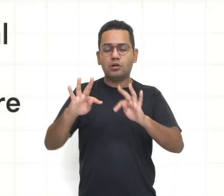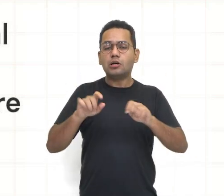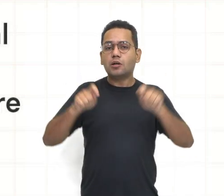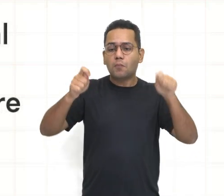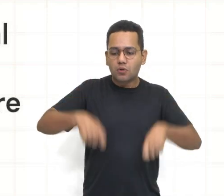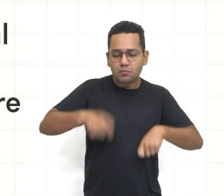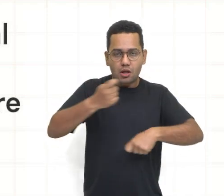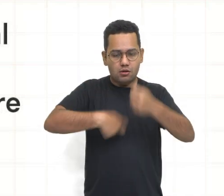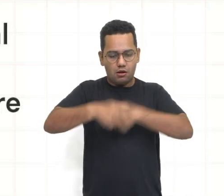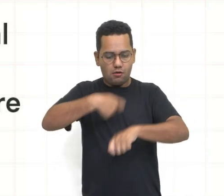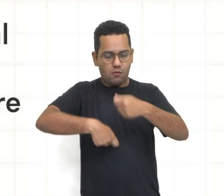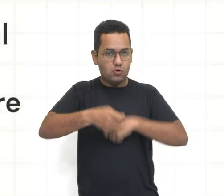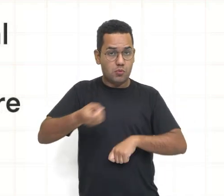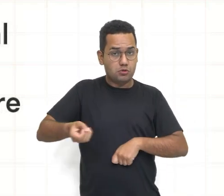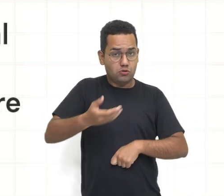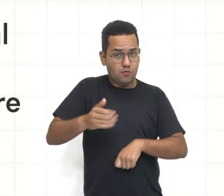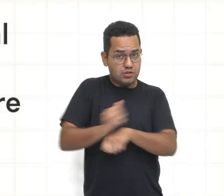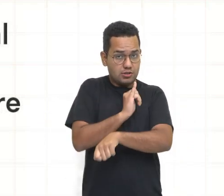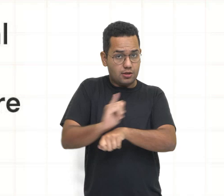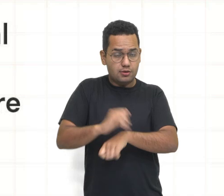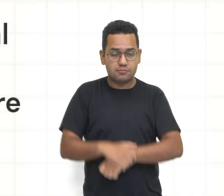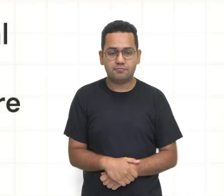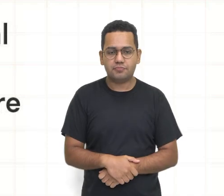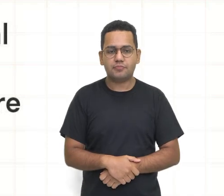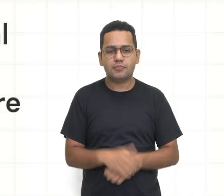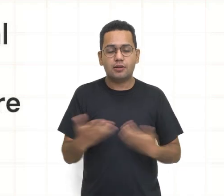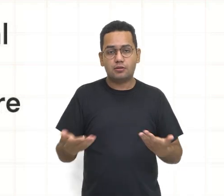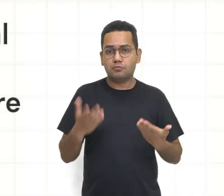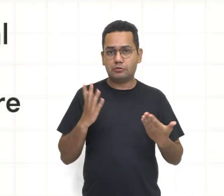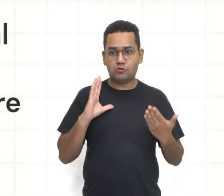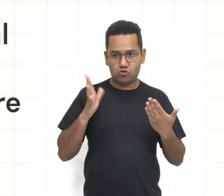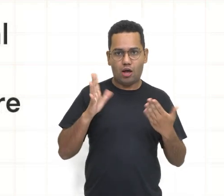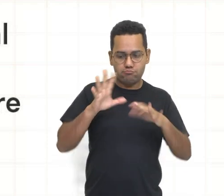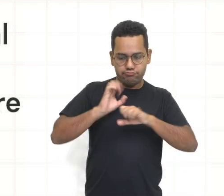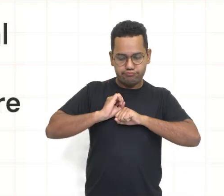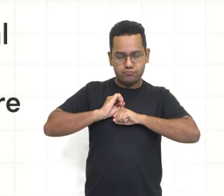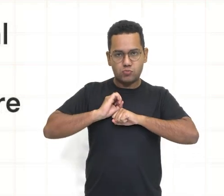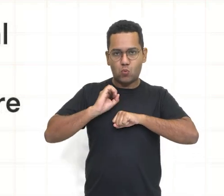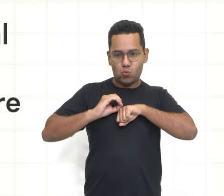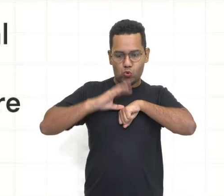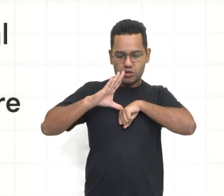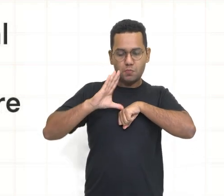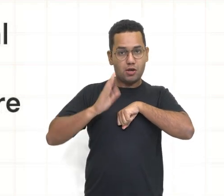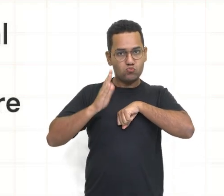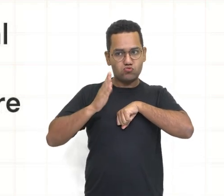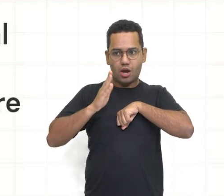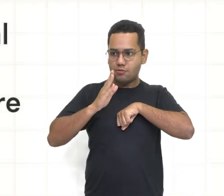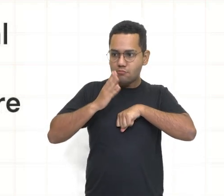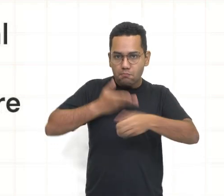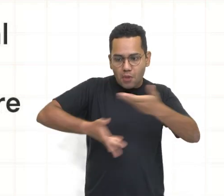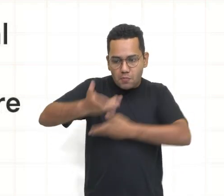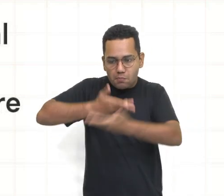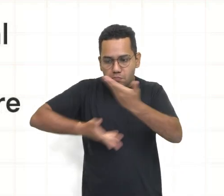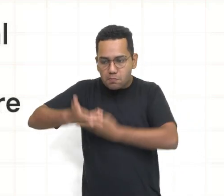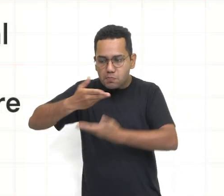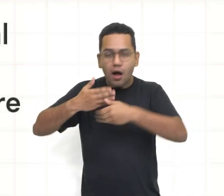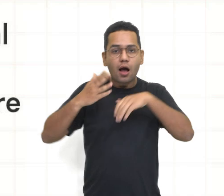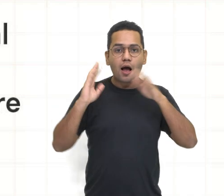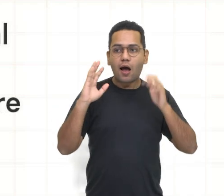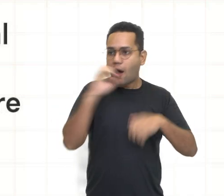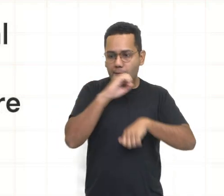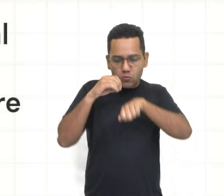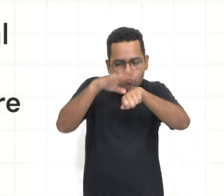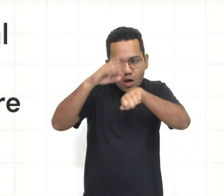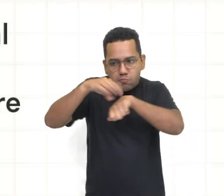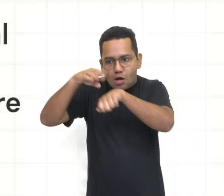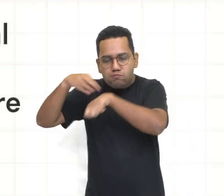vamos desenvolvendo conhecimento, esse conhecimento ele é compartilhado de uma forma quase que instantânea em alguns casos. E isso vai fazer com